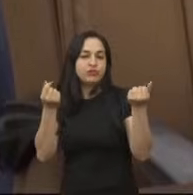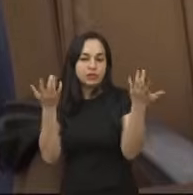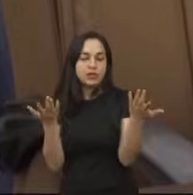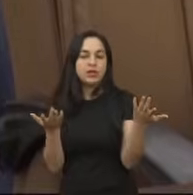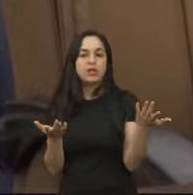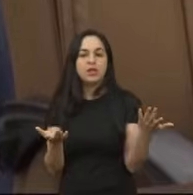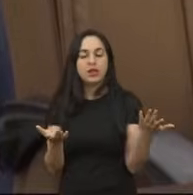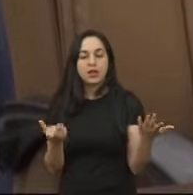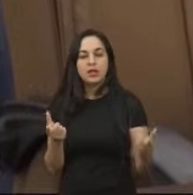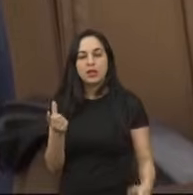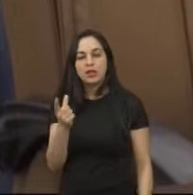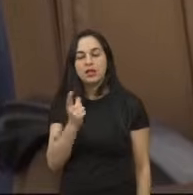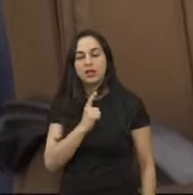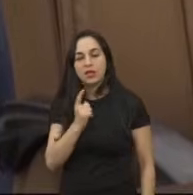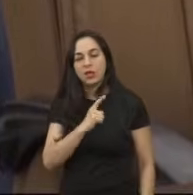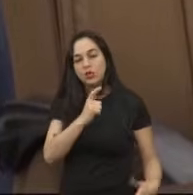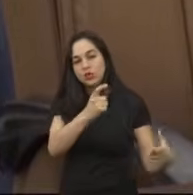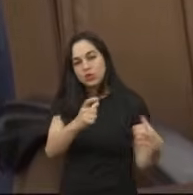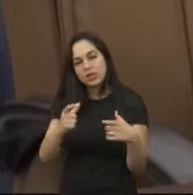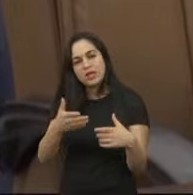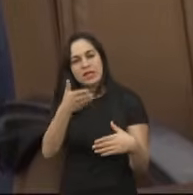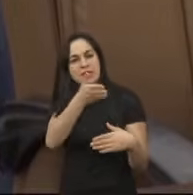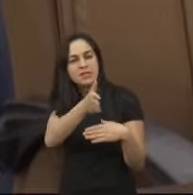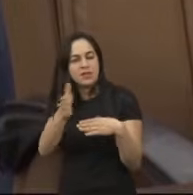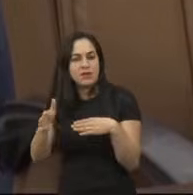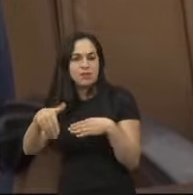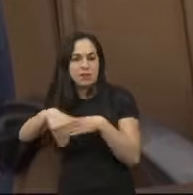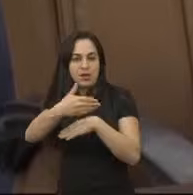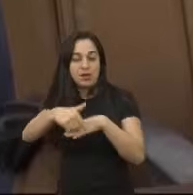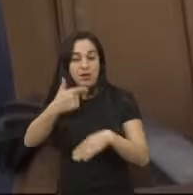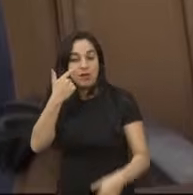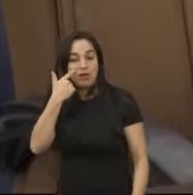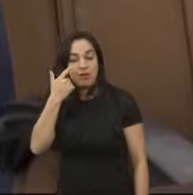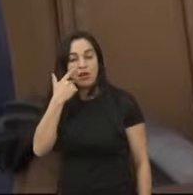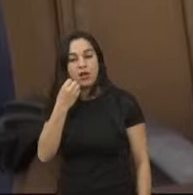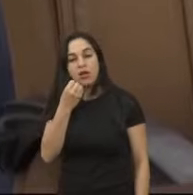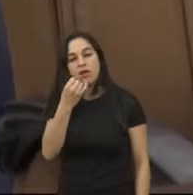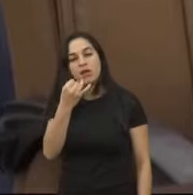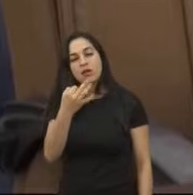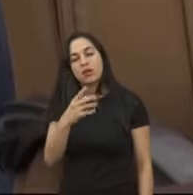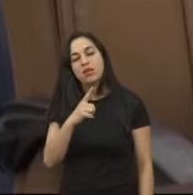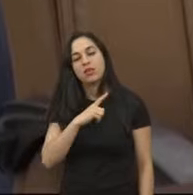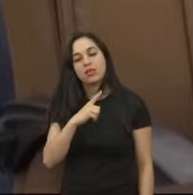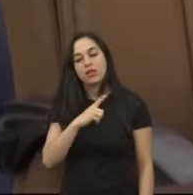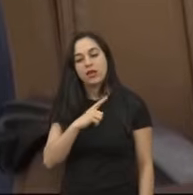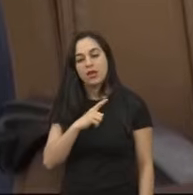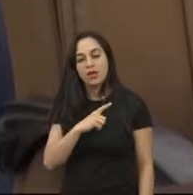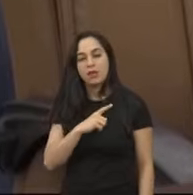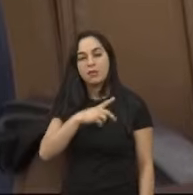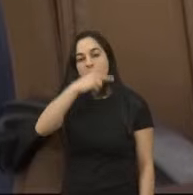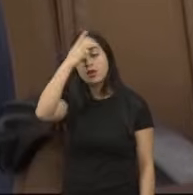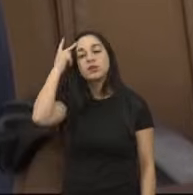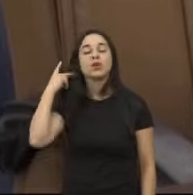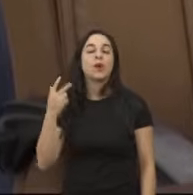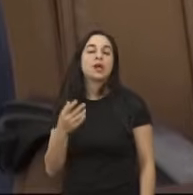assim floresce nos ambientes. É só vocês andarem aí pelas ruas que vocês vão ver a quantidade de tags que a gente tem, a quantidade de